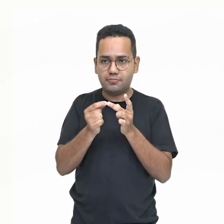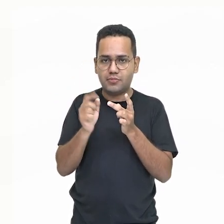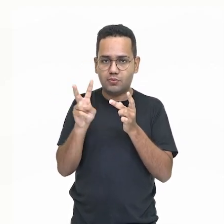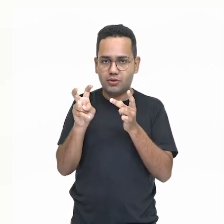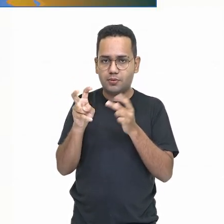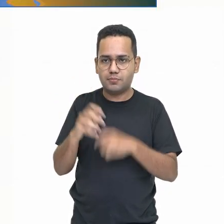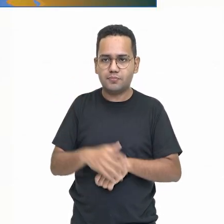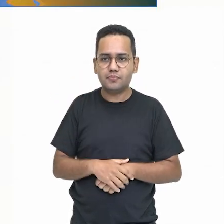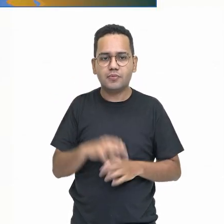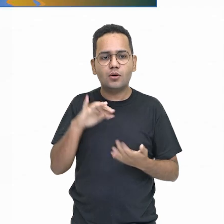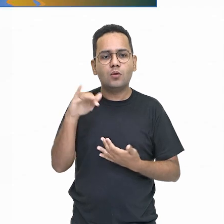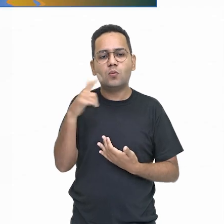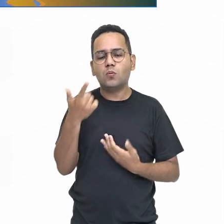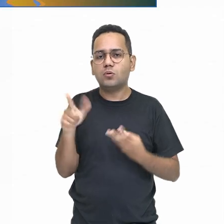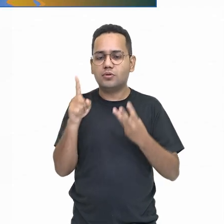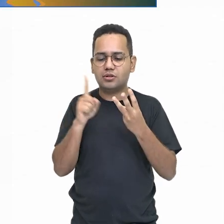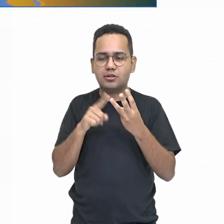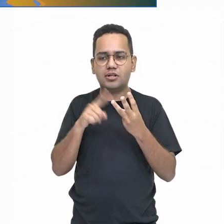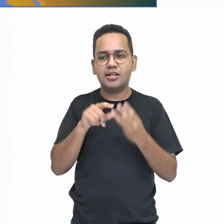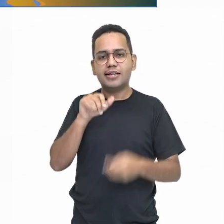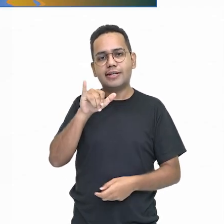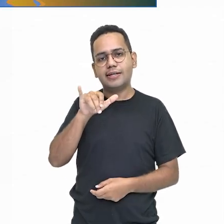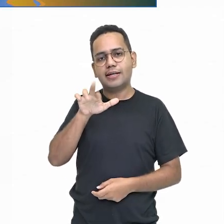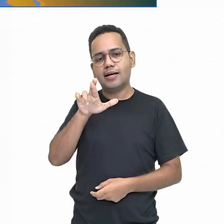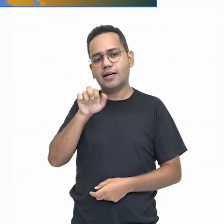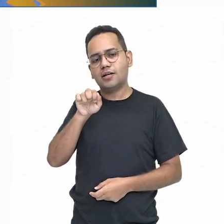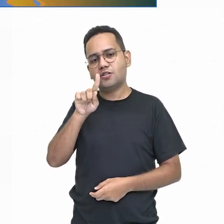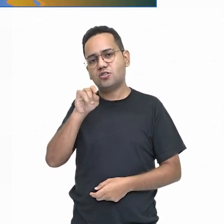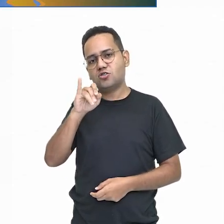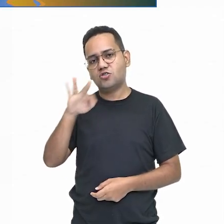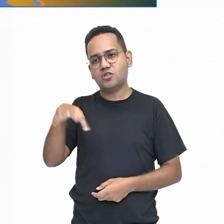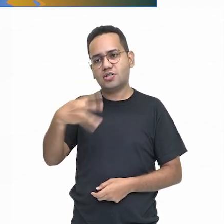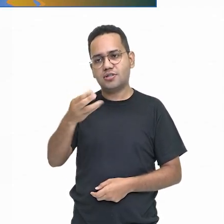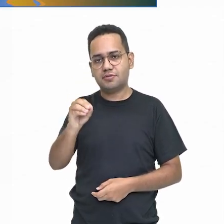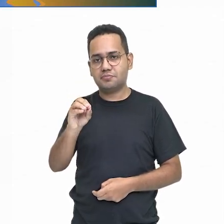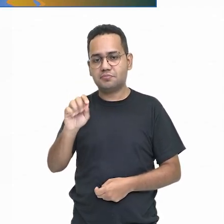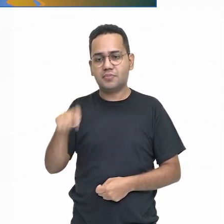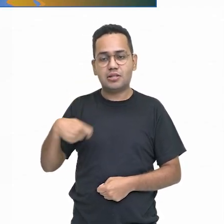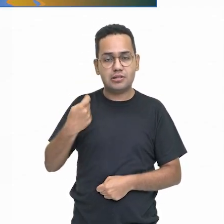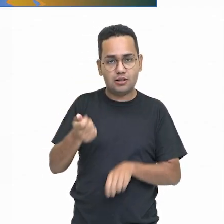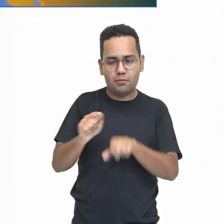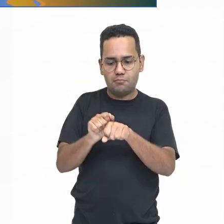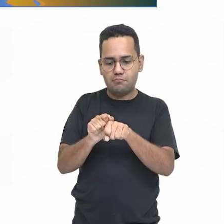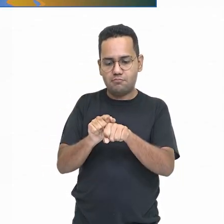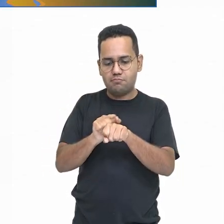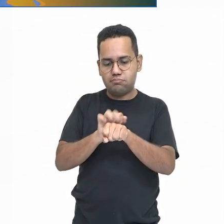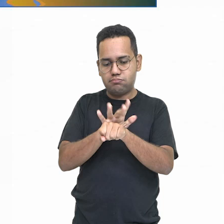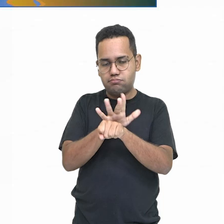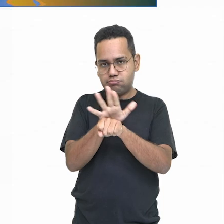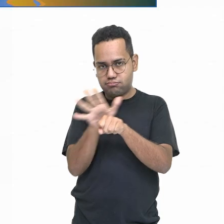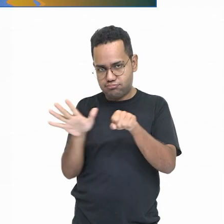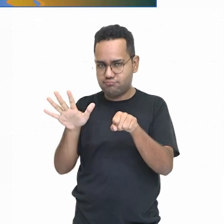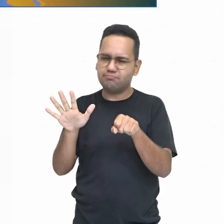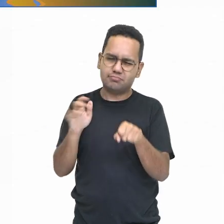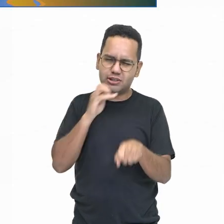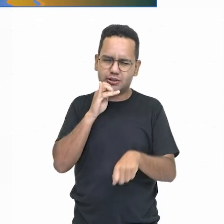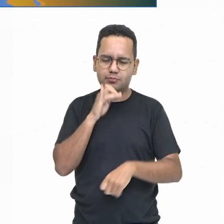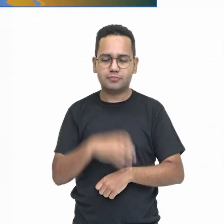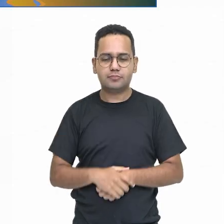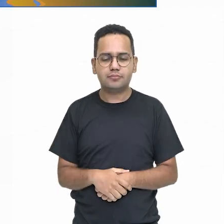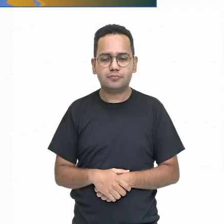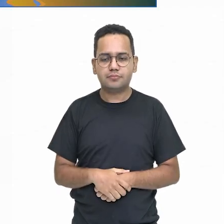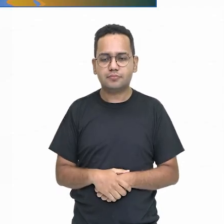a irradiação. Na irradiação, como nós vimos há pouco que eu estava em uma